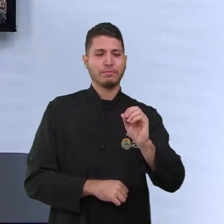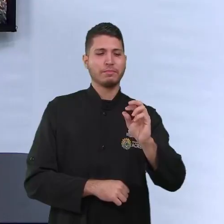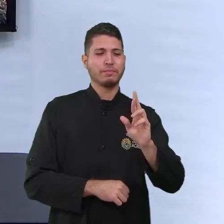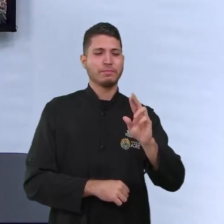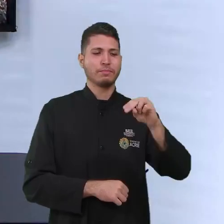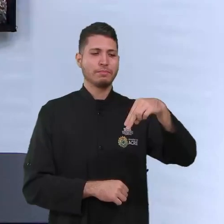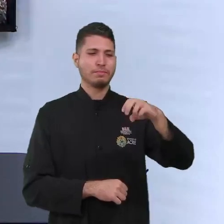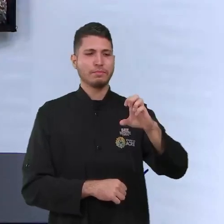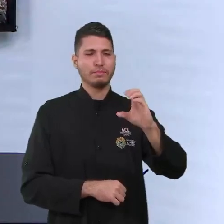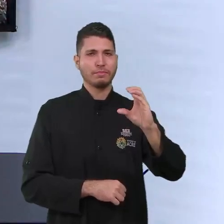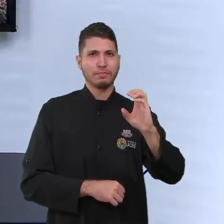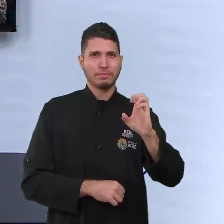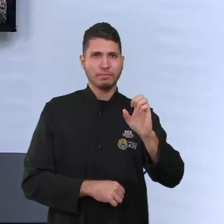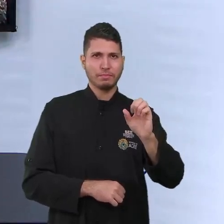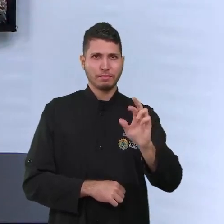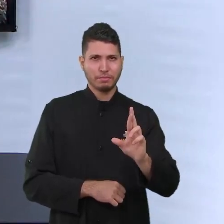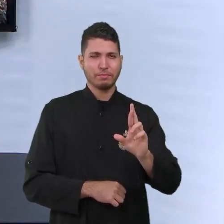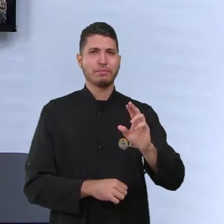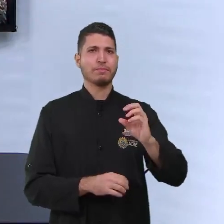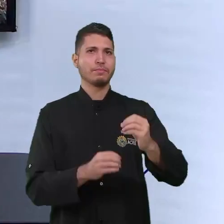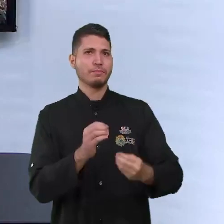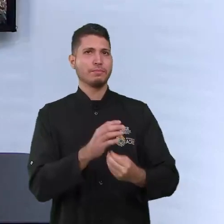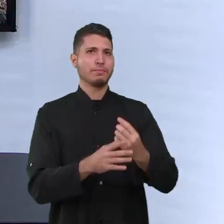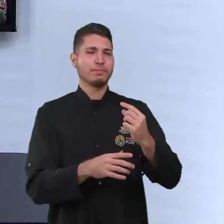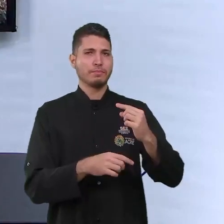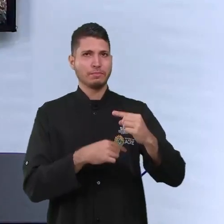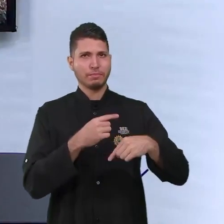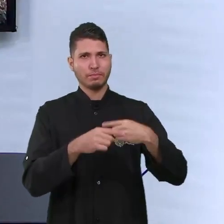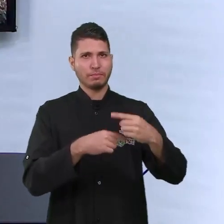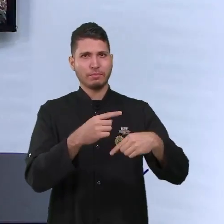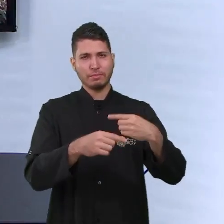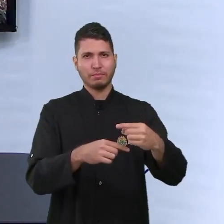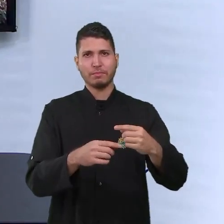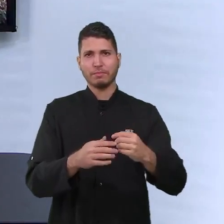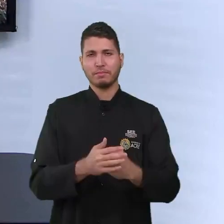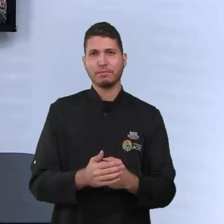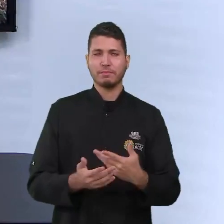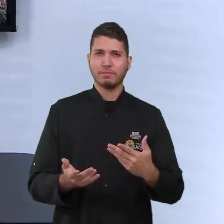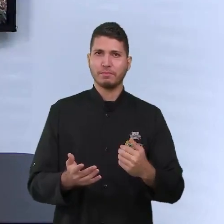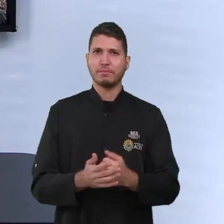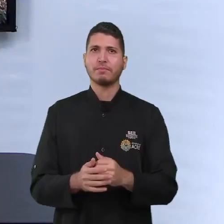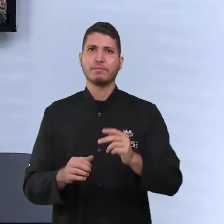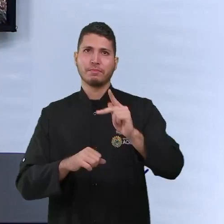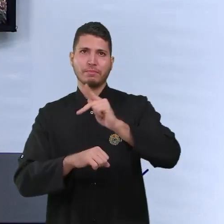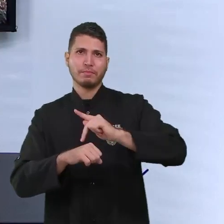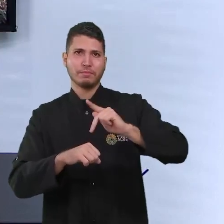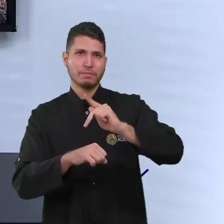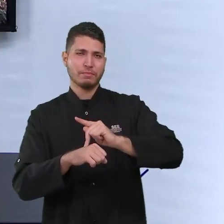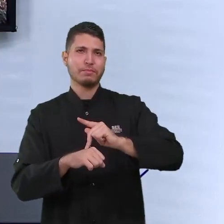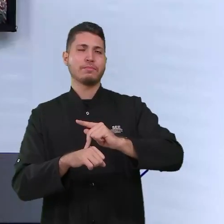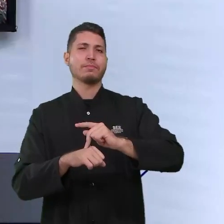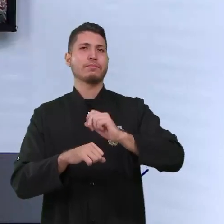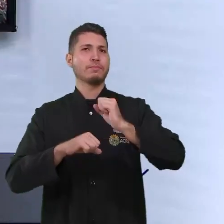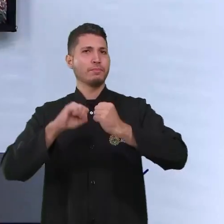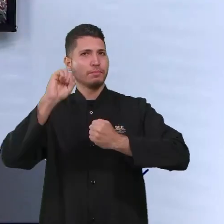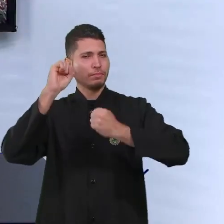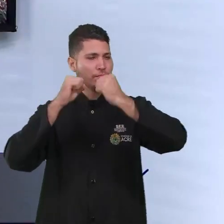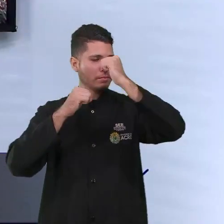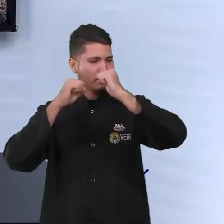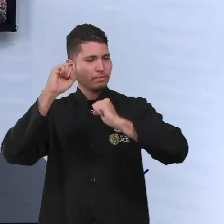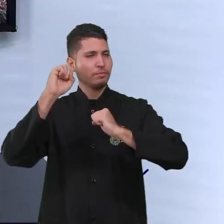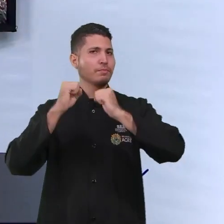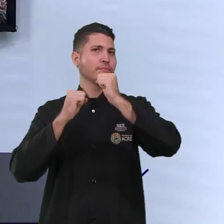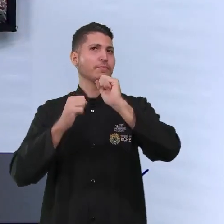responsáveis por fornecer matéria-prima para esses países fabricarem aí as suas tecnologias, como é o caso, por